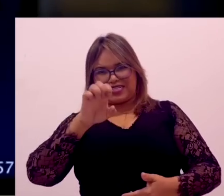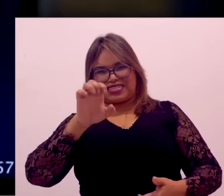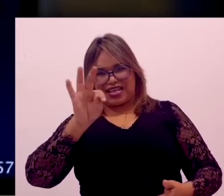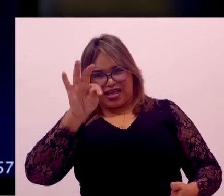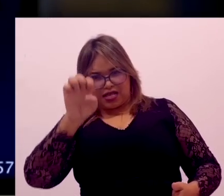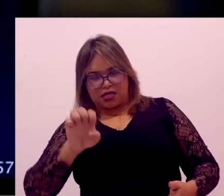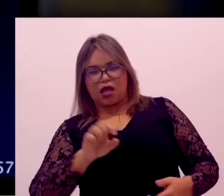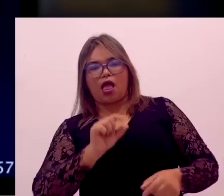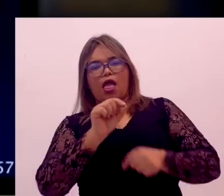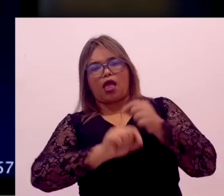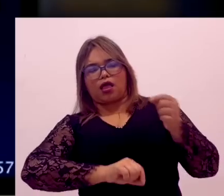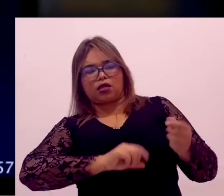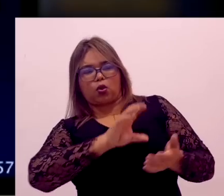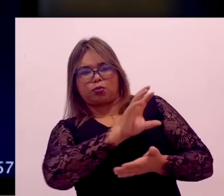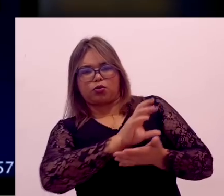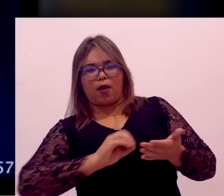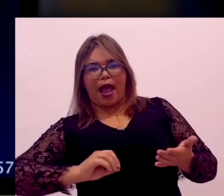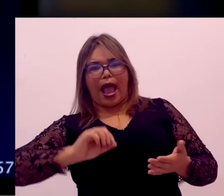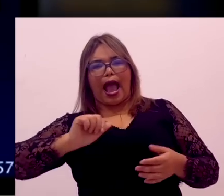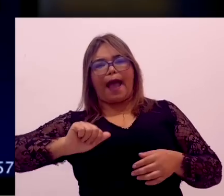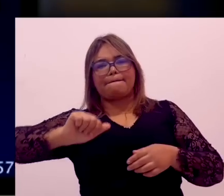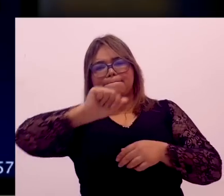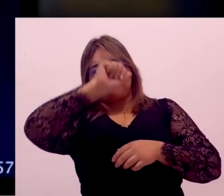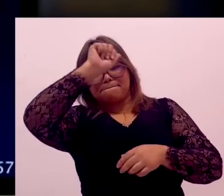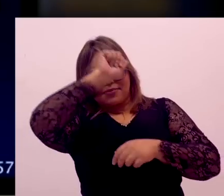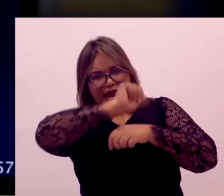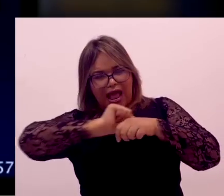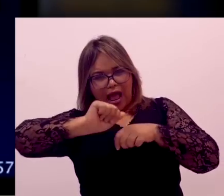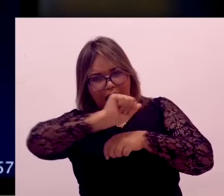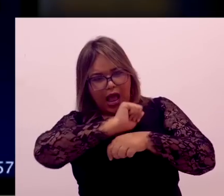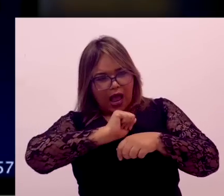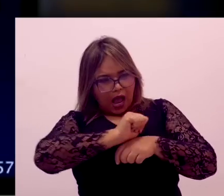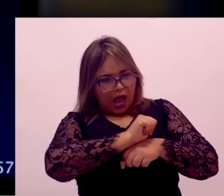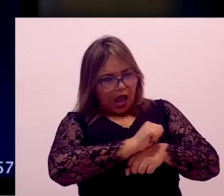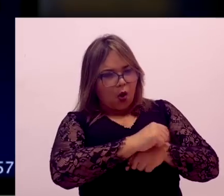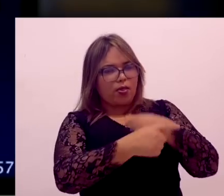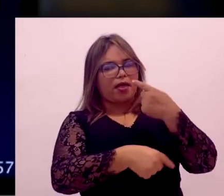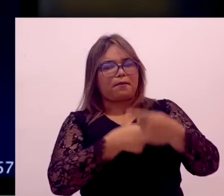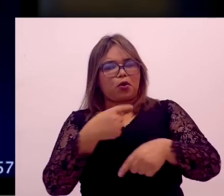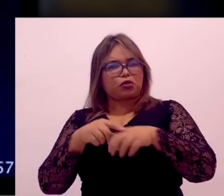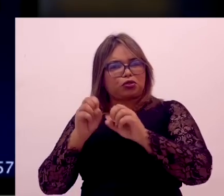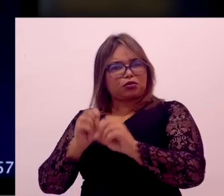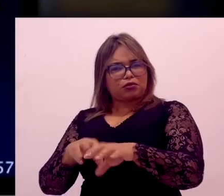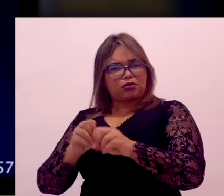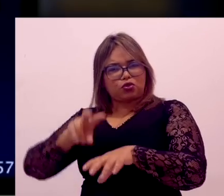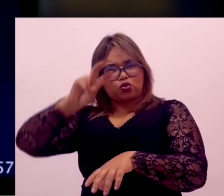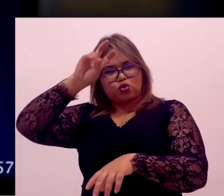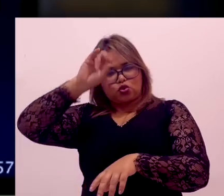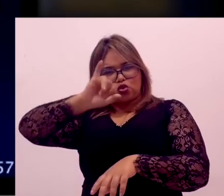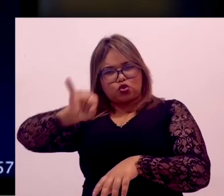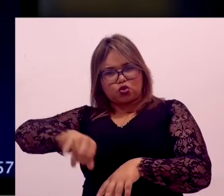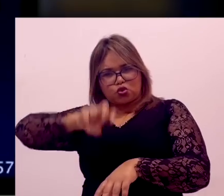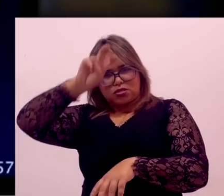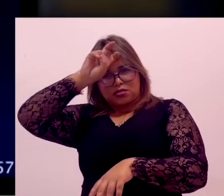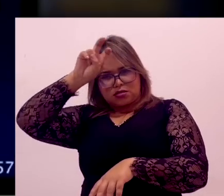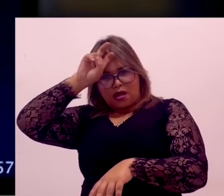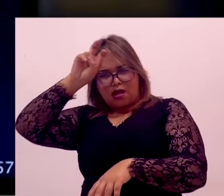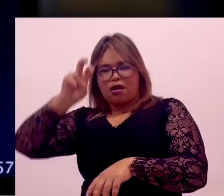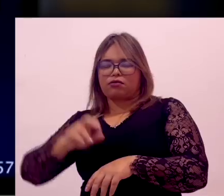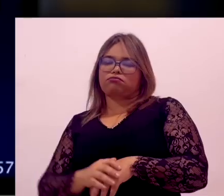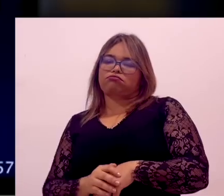sacerdócio egípcio por José, recuperada e purificada por Moisés, escondida sob os símbolos da